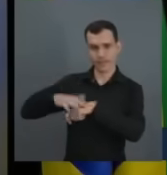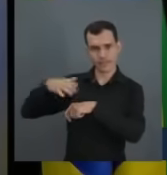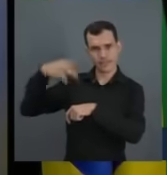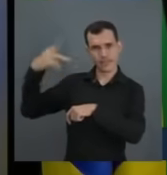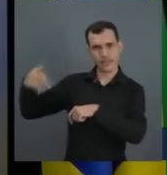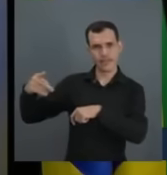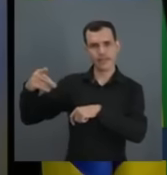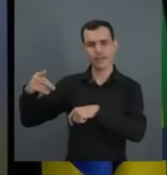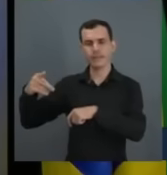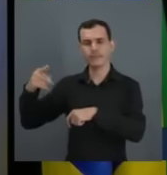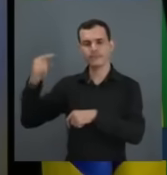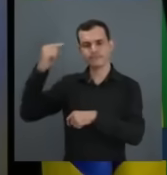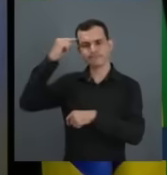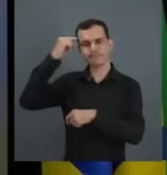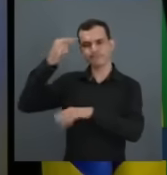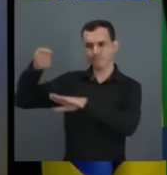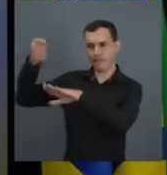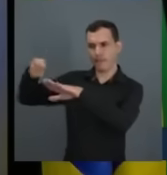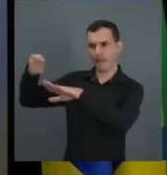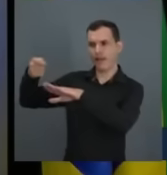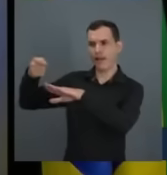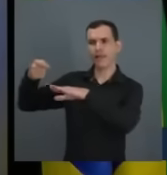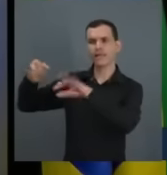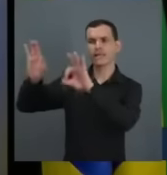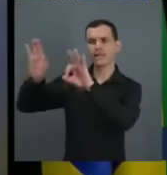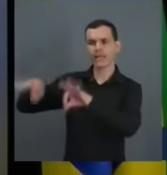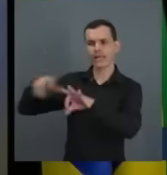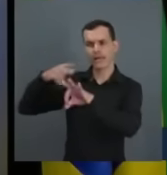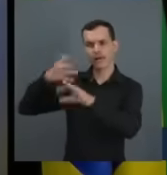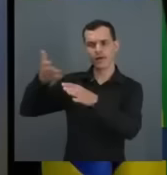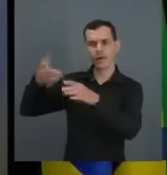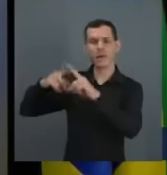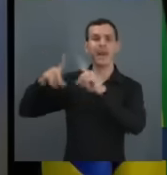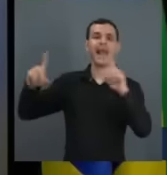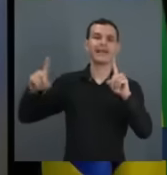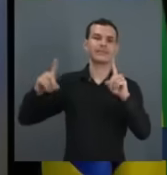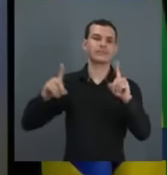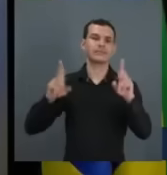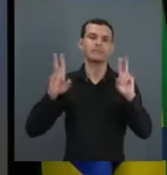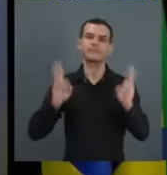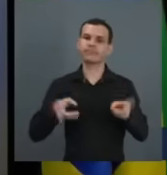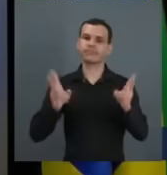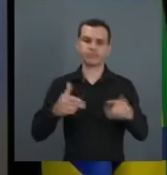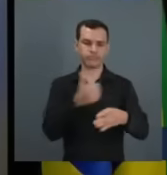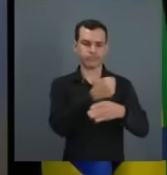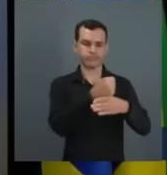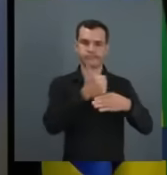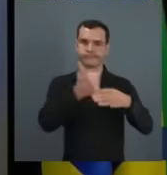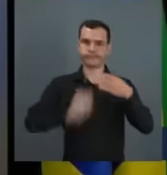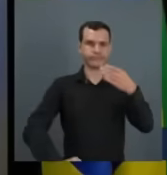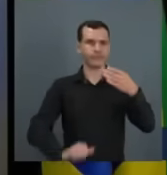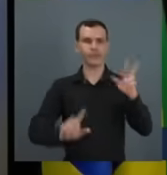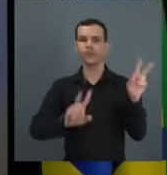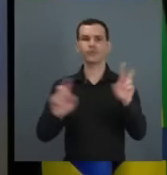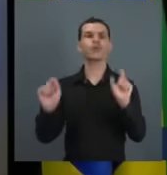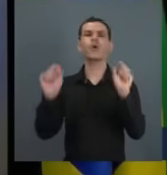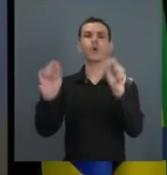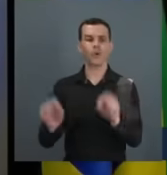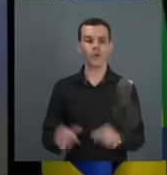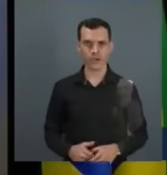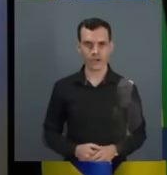legal, mas vai continuar eternamente sendo imoral, essa história dos cônjuges